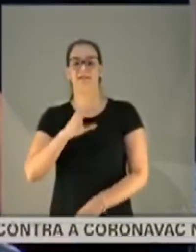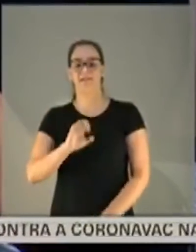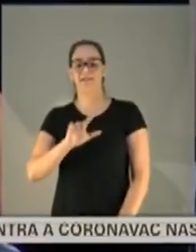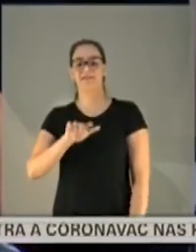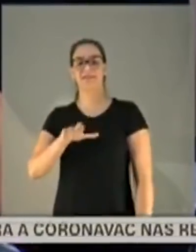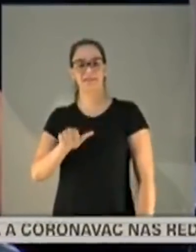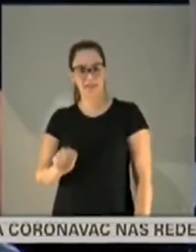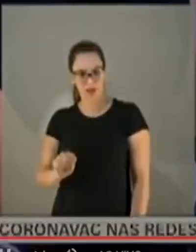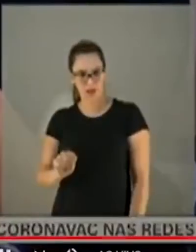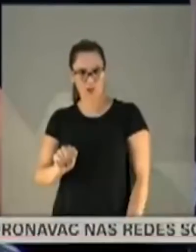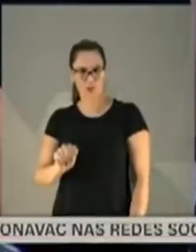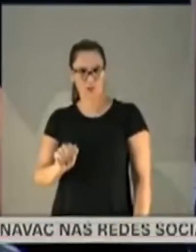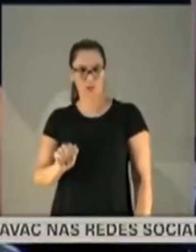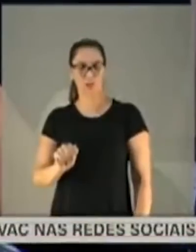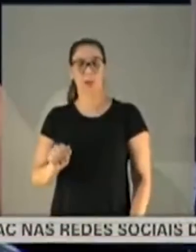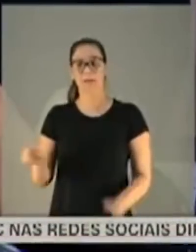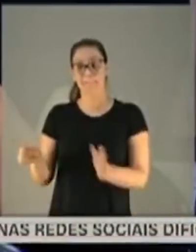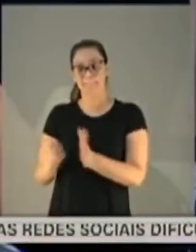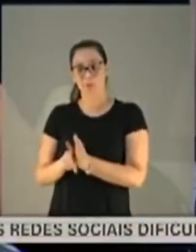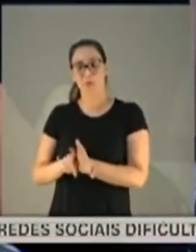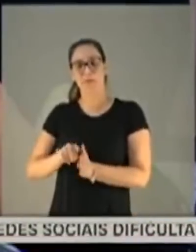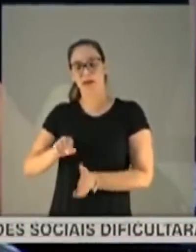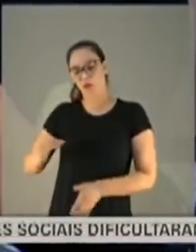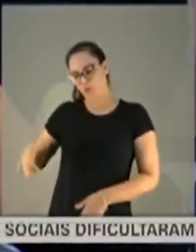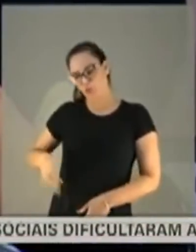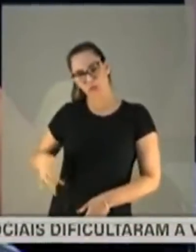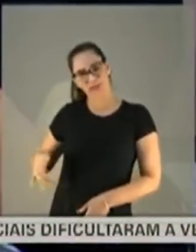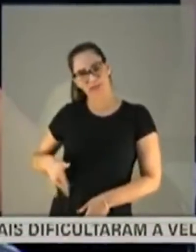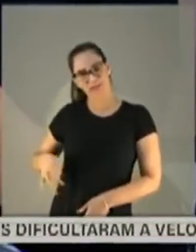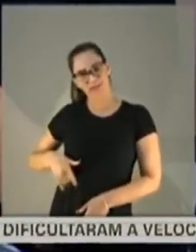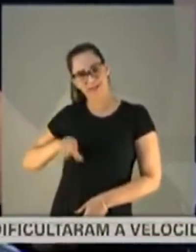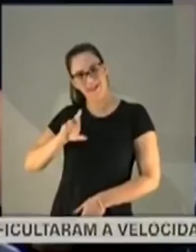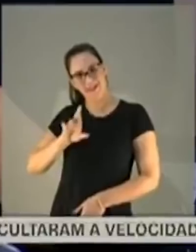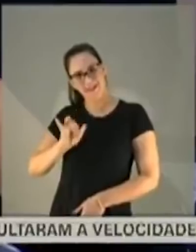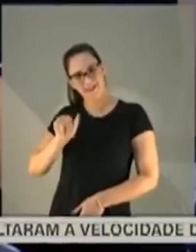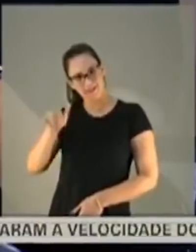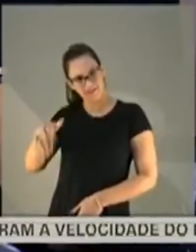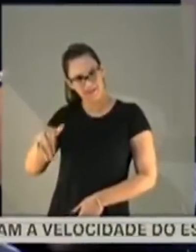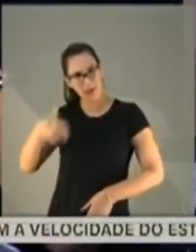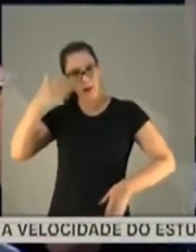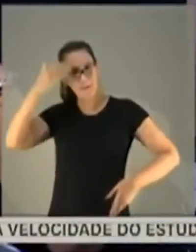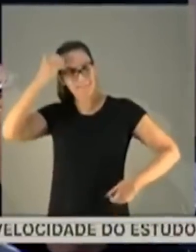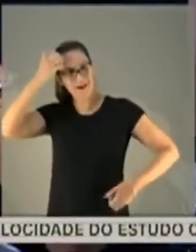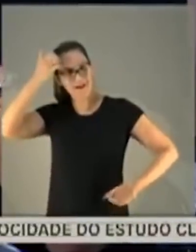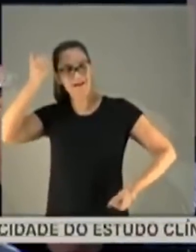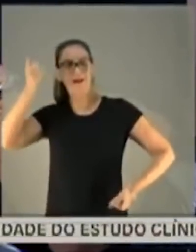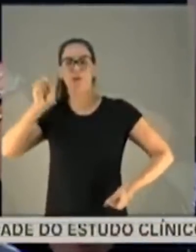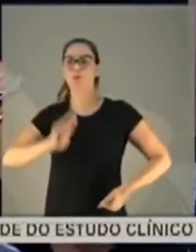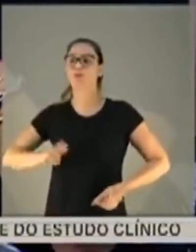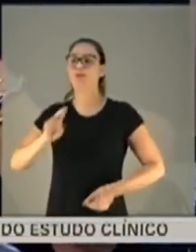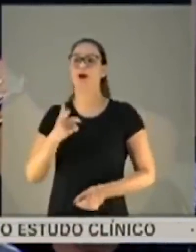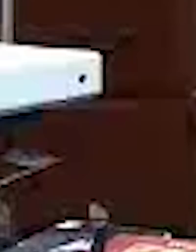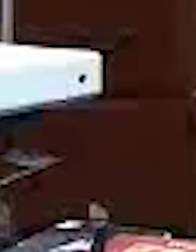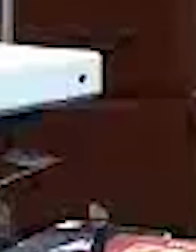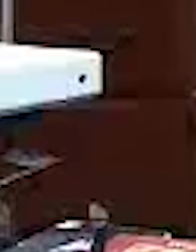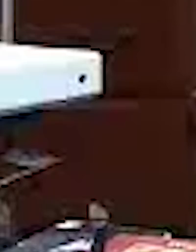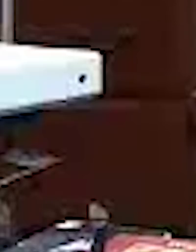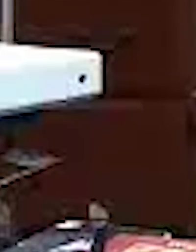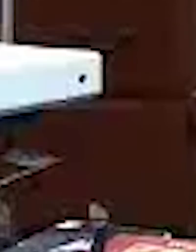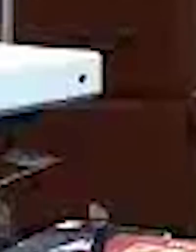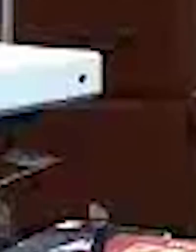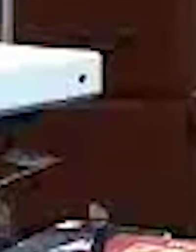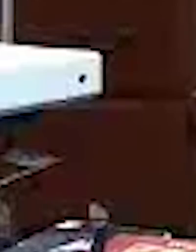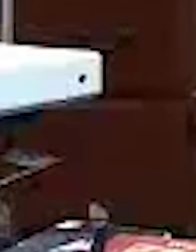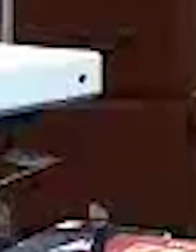verão para que uma célula de macaco de em macaco e é utilizado na produção de ou é nada não só essa Corona vai se